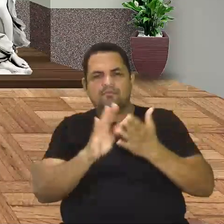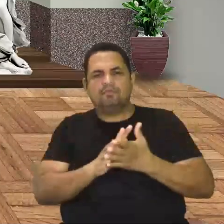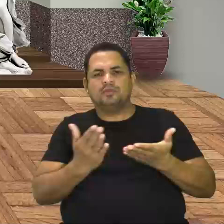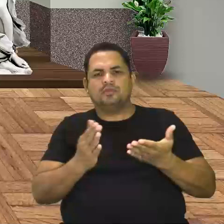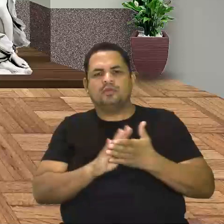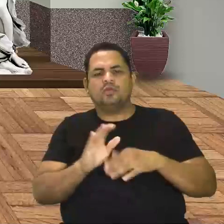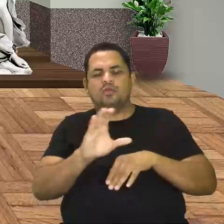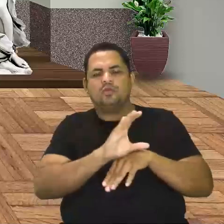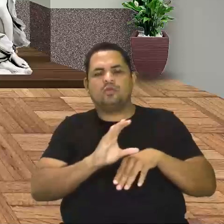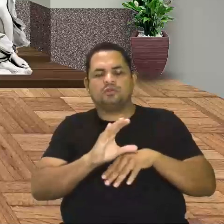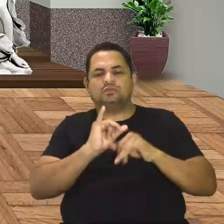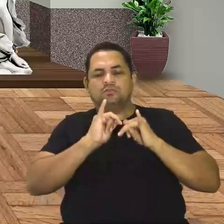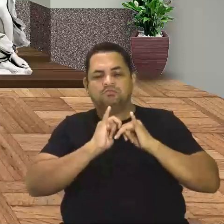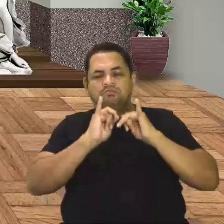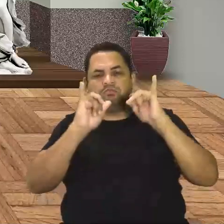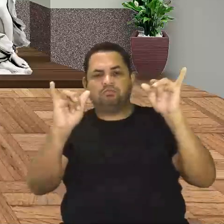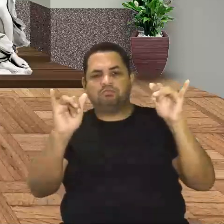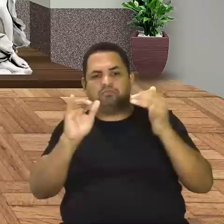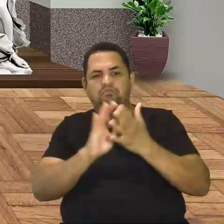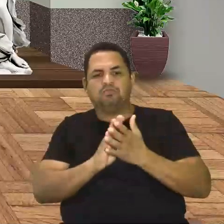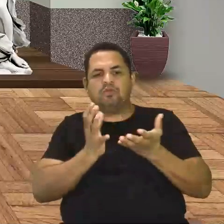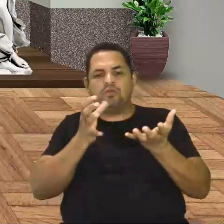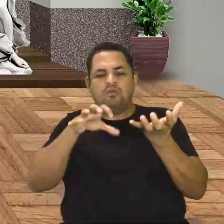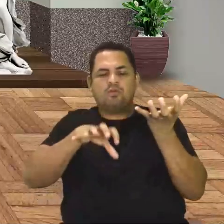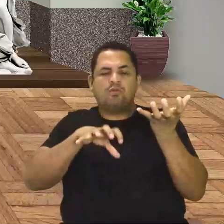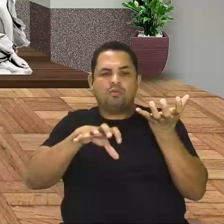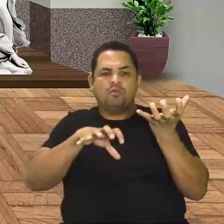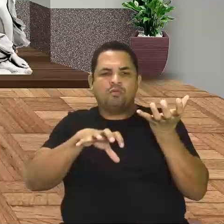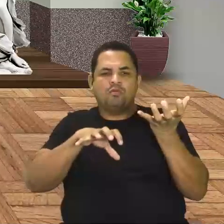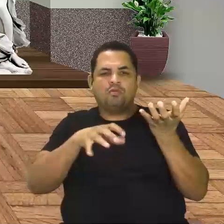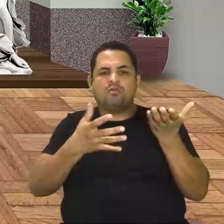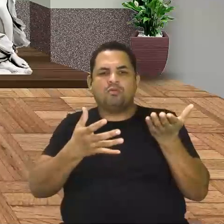uma Constituição promulgada, tá? O Congresso